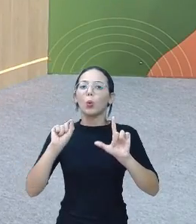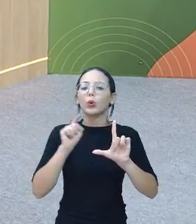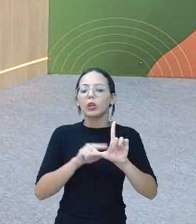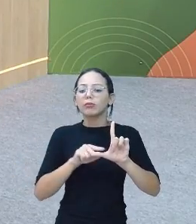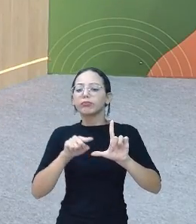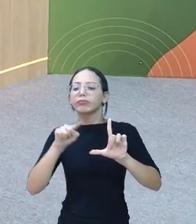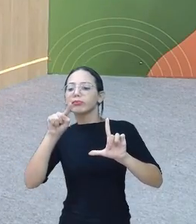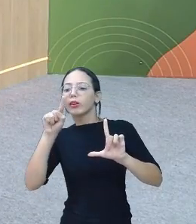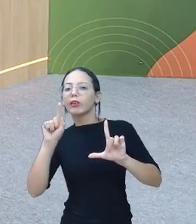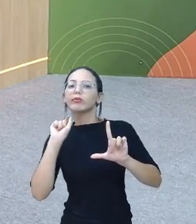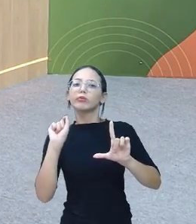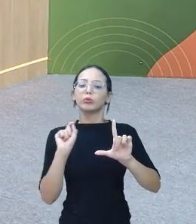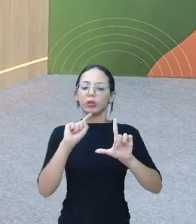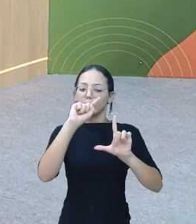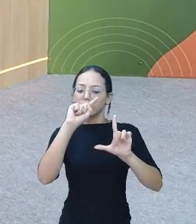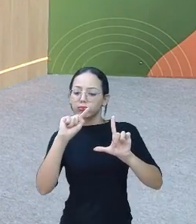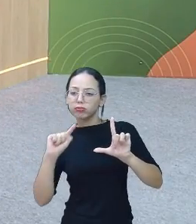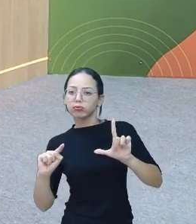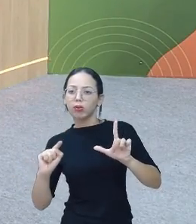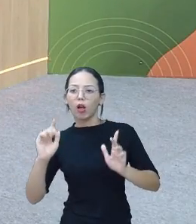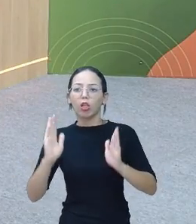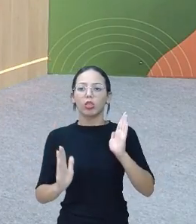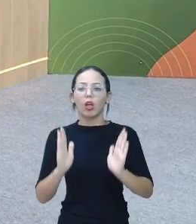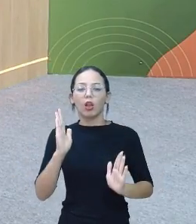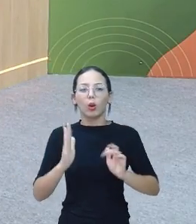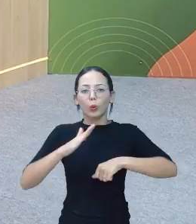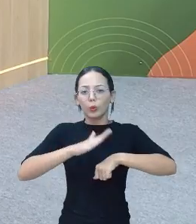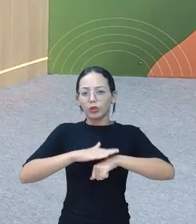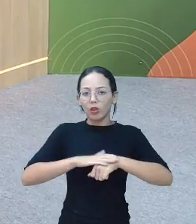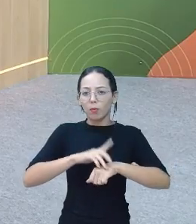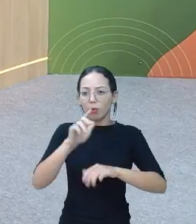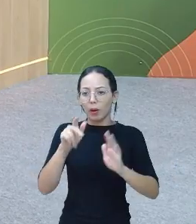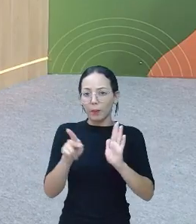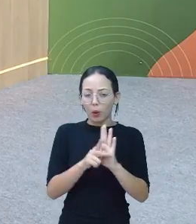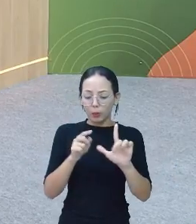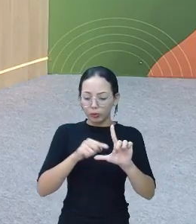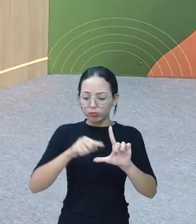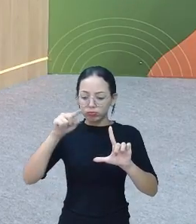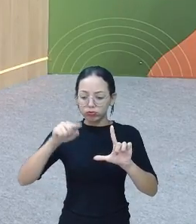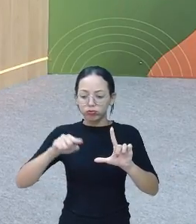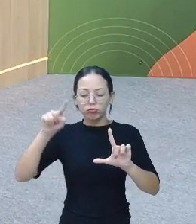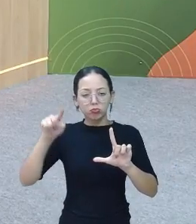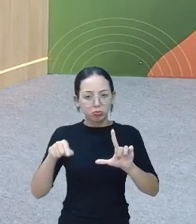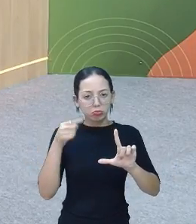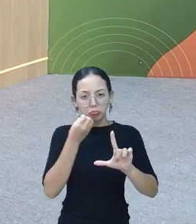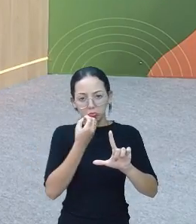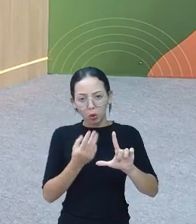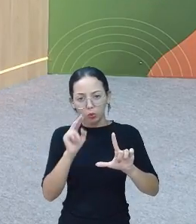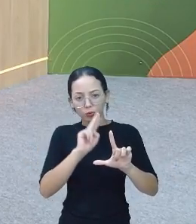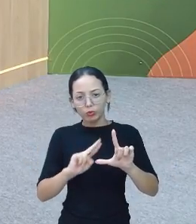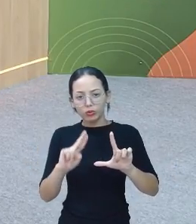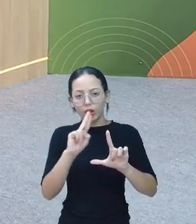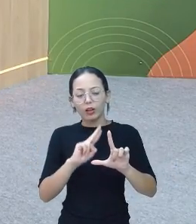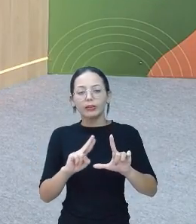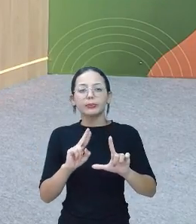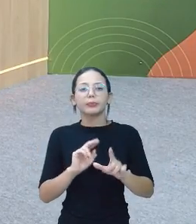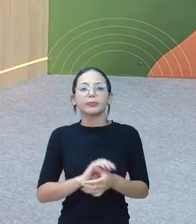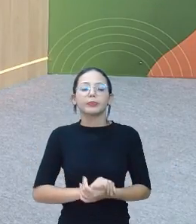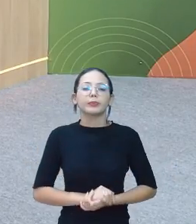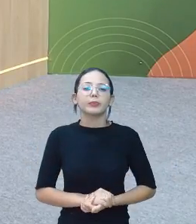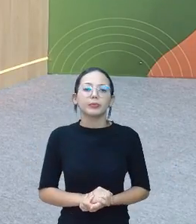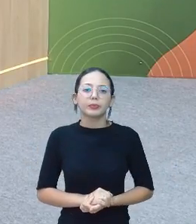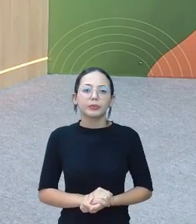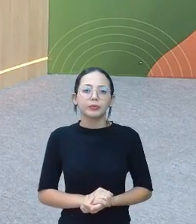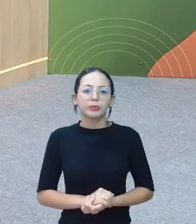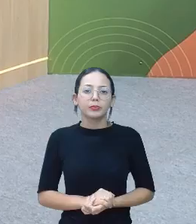cresce, o que decresce durante um período de tempo, o gráfico em linhas, ele é mais adequado com relação a